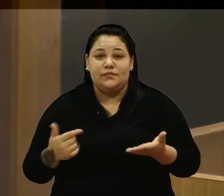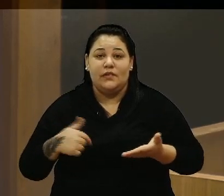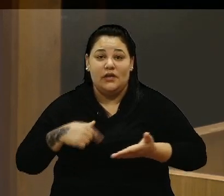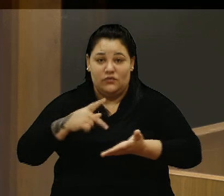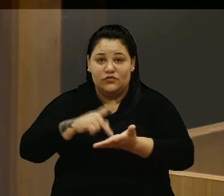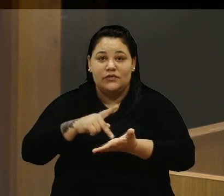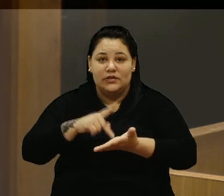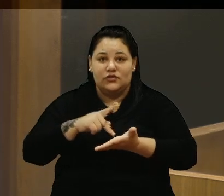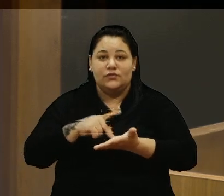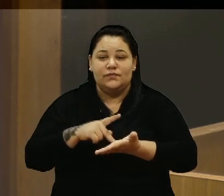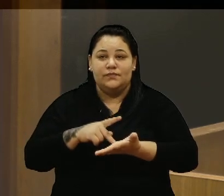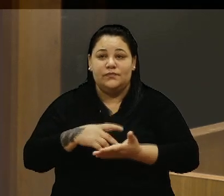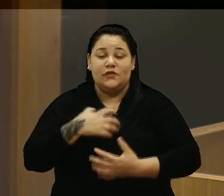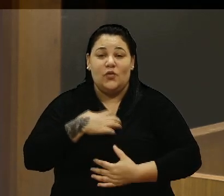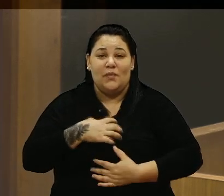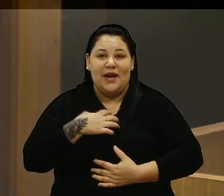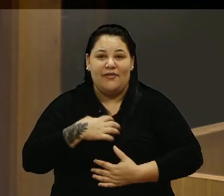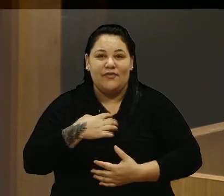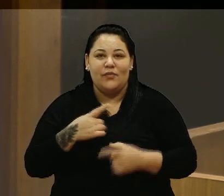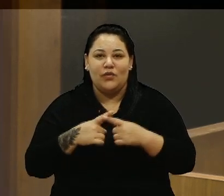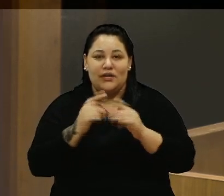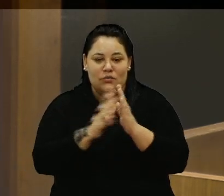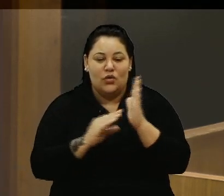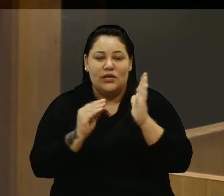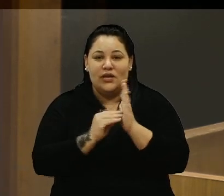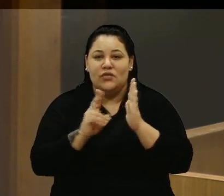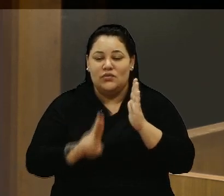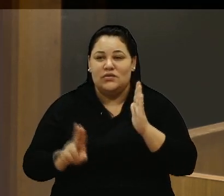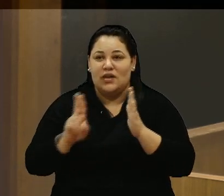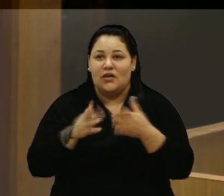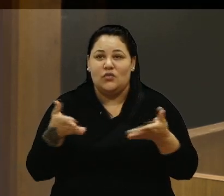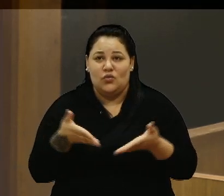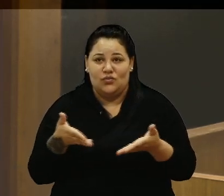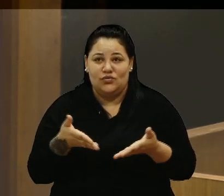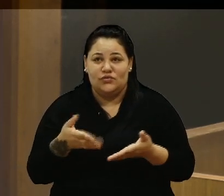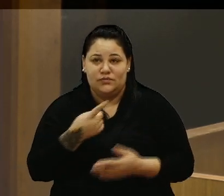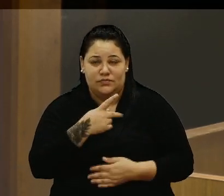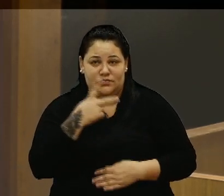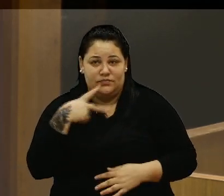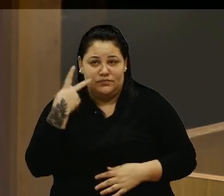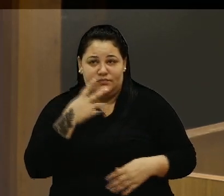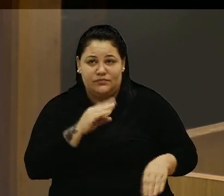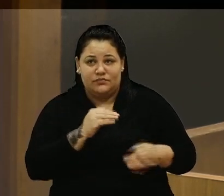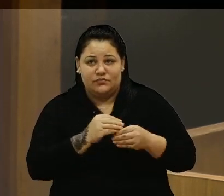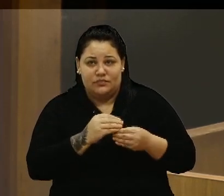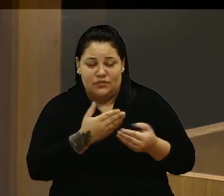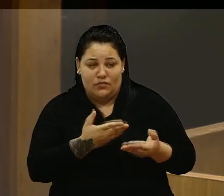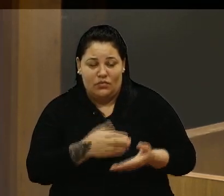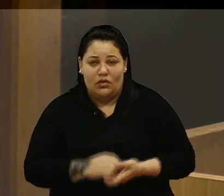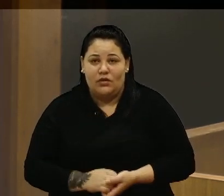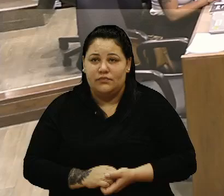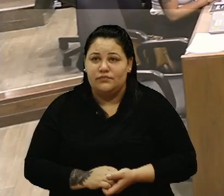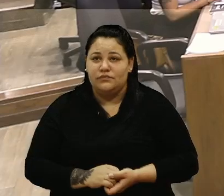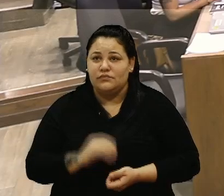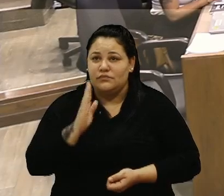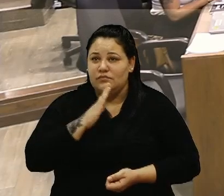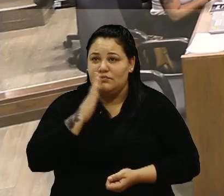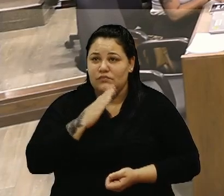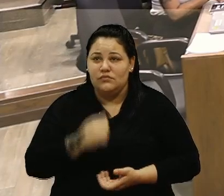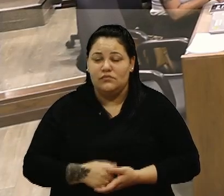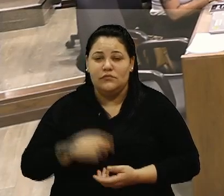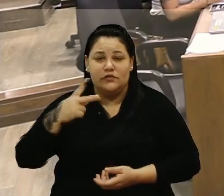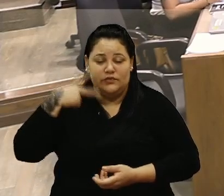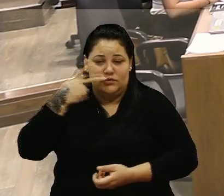insatisfeito com o modelo aplicado. Vereador, a sua parte. Peço a palavra, senhor rapidamente. presidente. Vereador